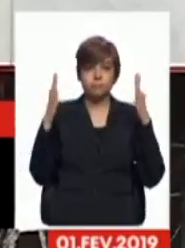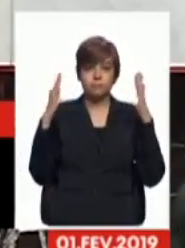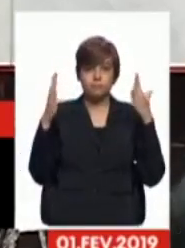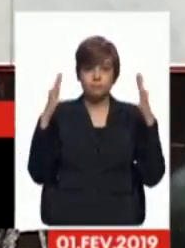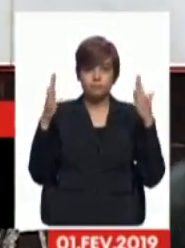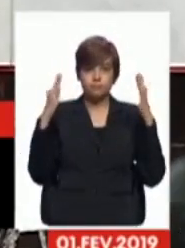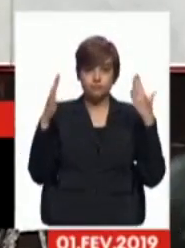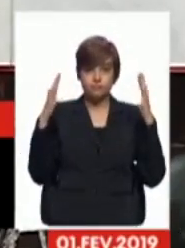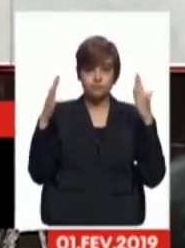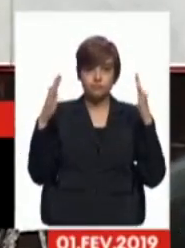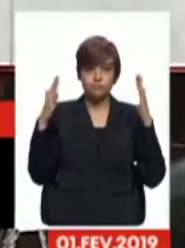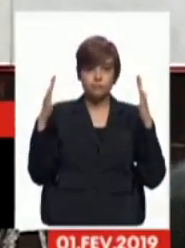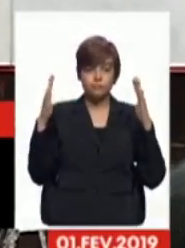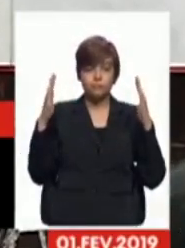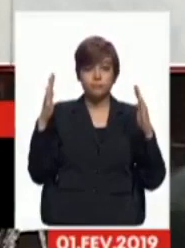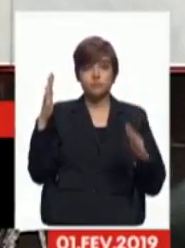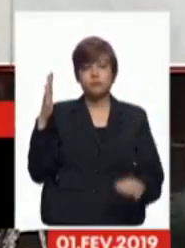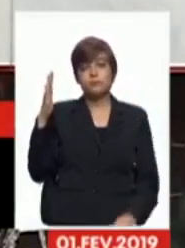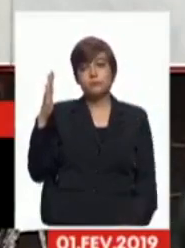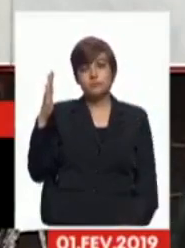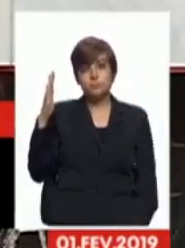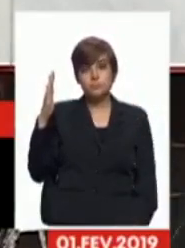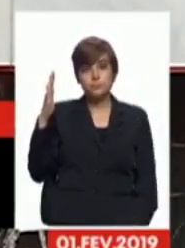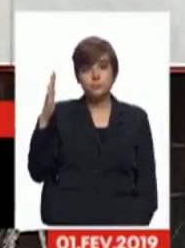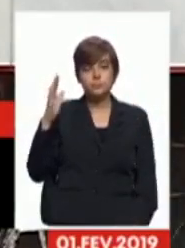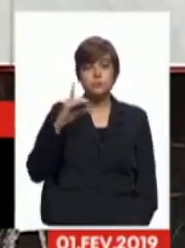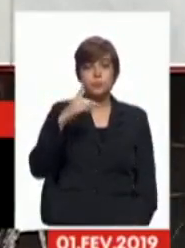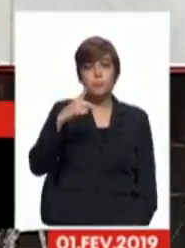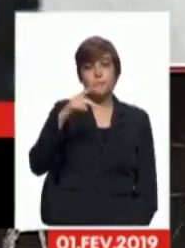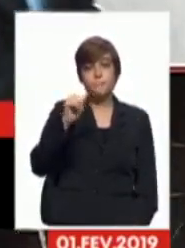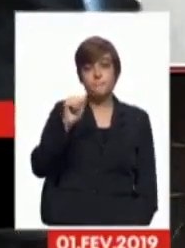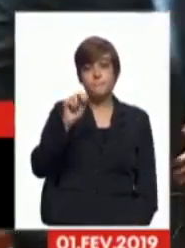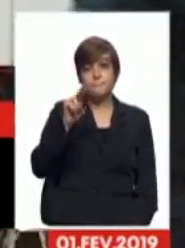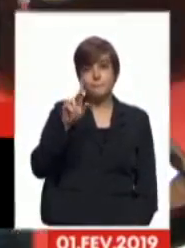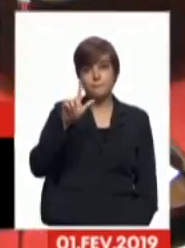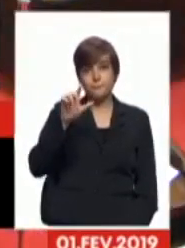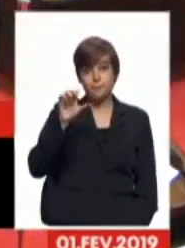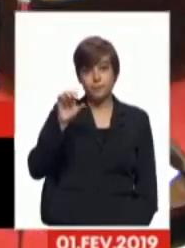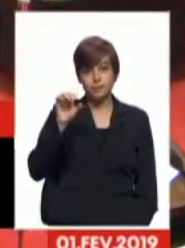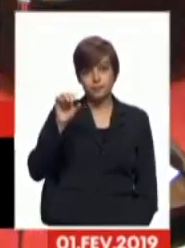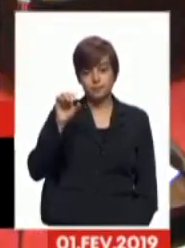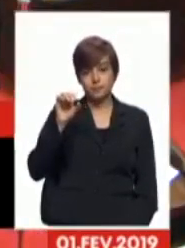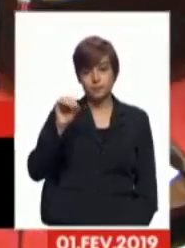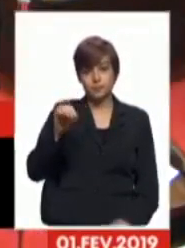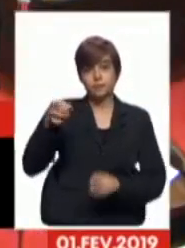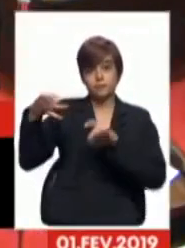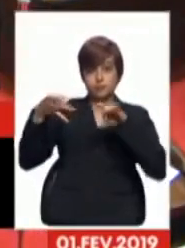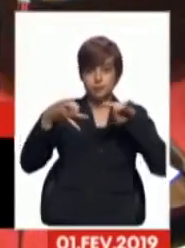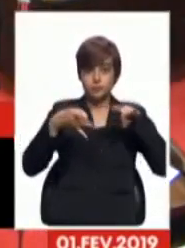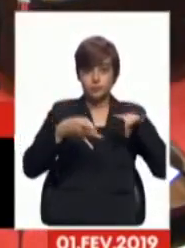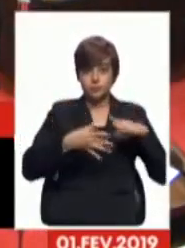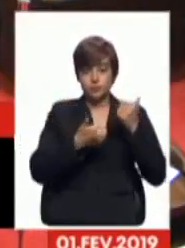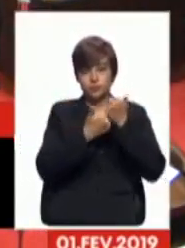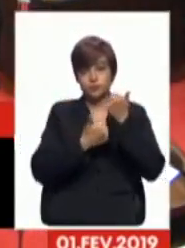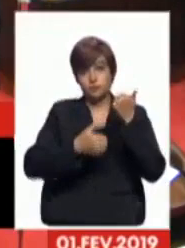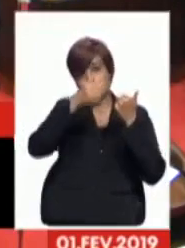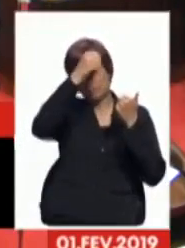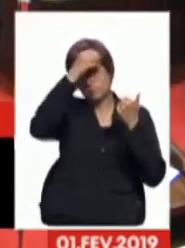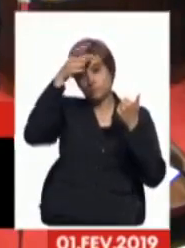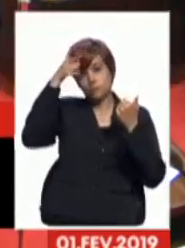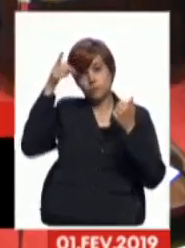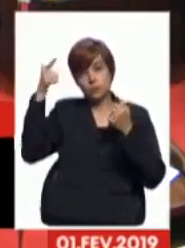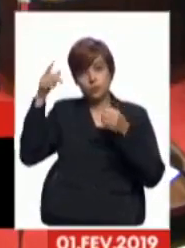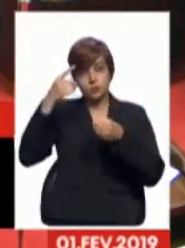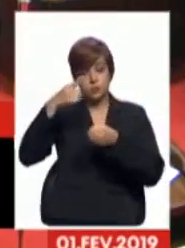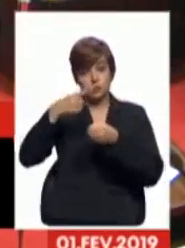Doutor Paulo, do Patriota, era vice-prefeito de Pouso Alegre e deixou o cargo para assumir o seu primeiro mandato na